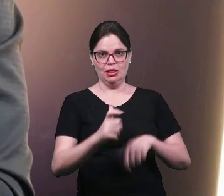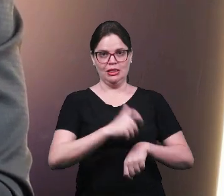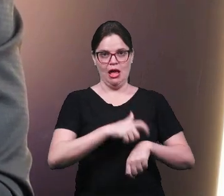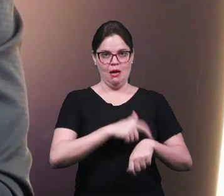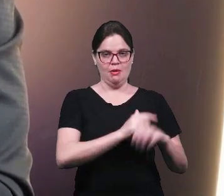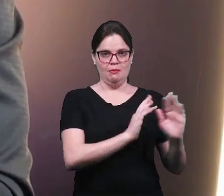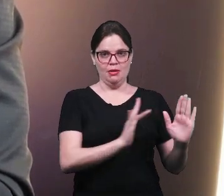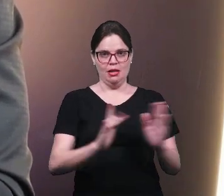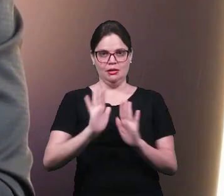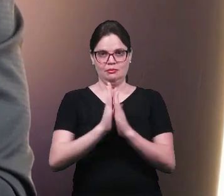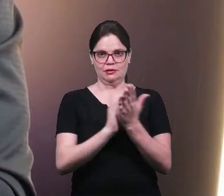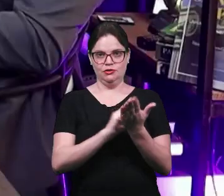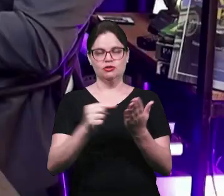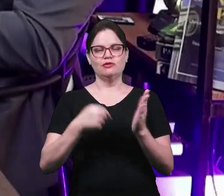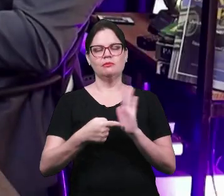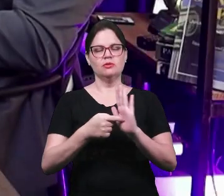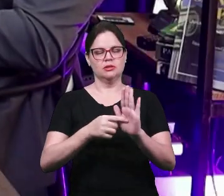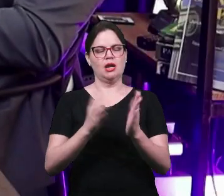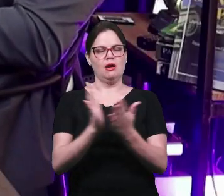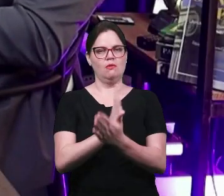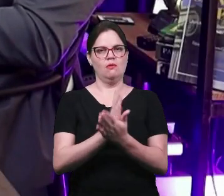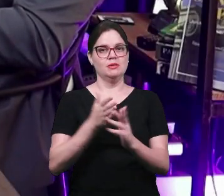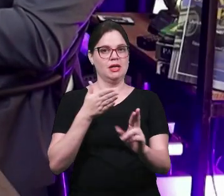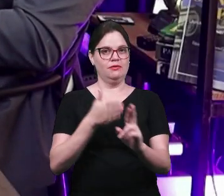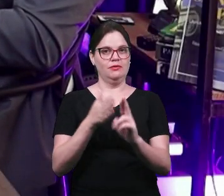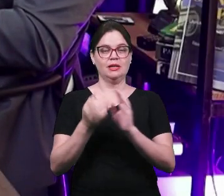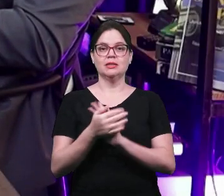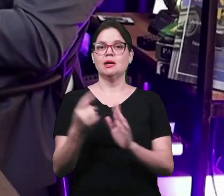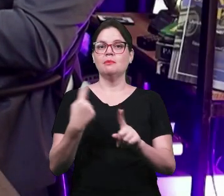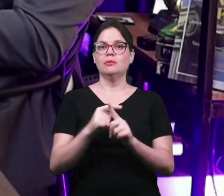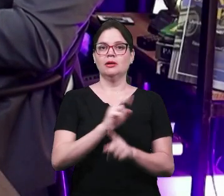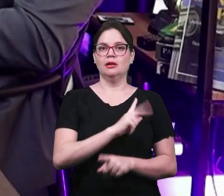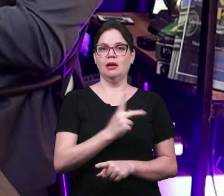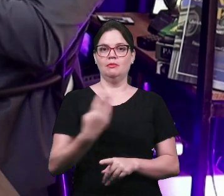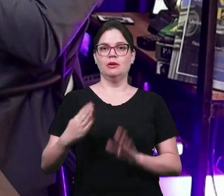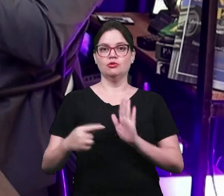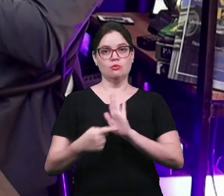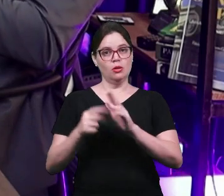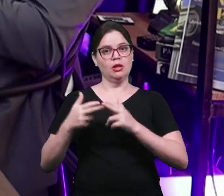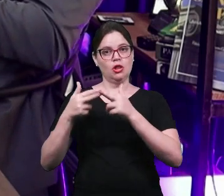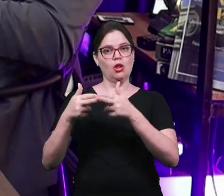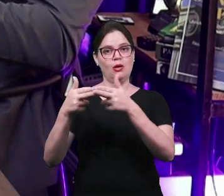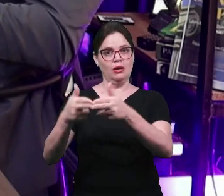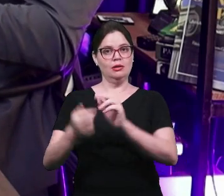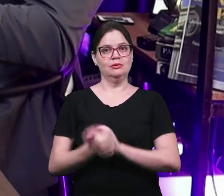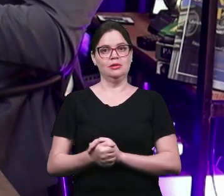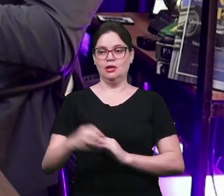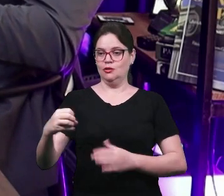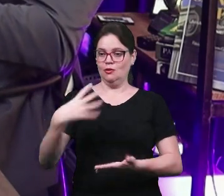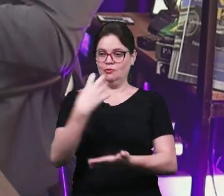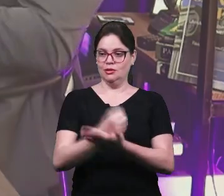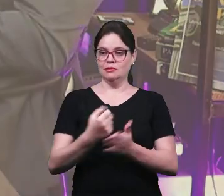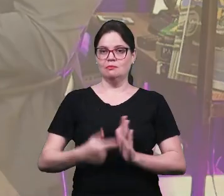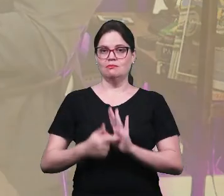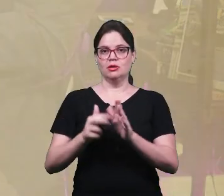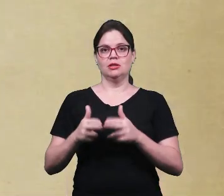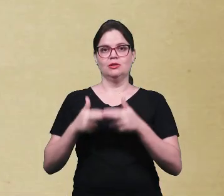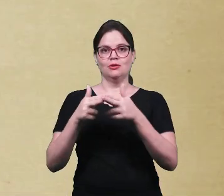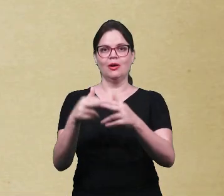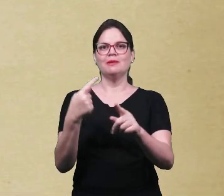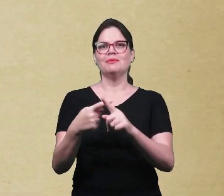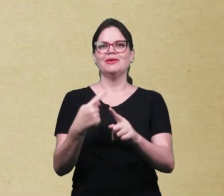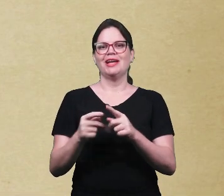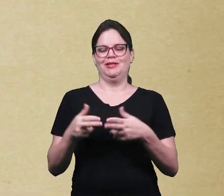Hebreus, no capítulo 11, no verso 7, vai falar de Noé, né? Que vai ser alvo do nosso próximo